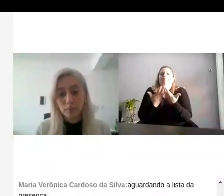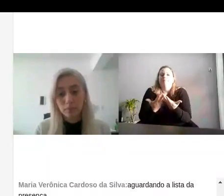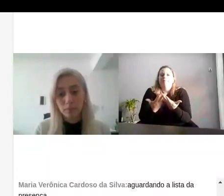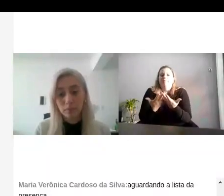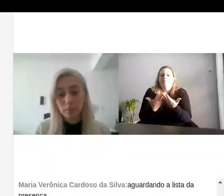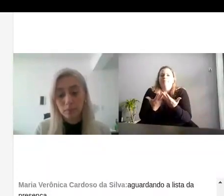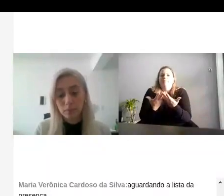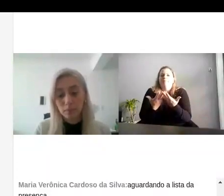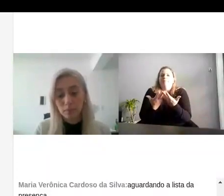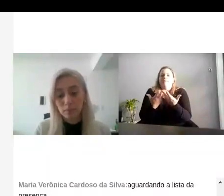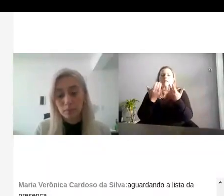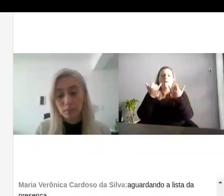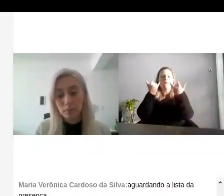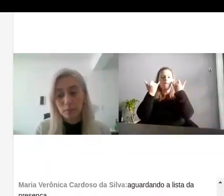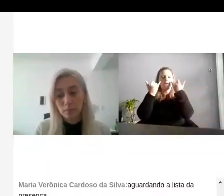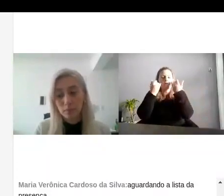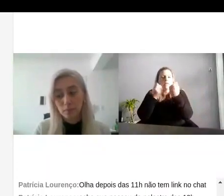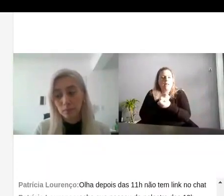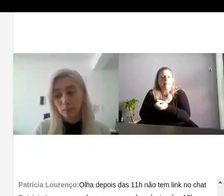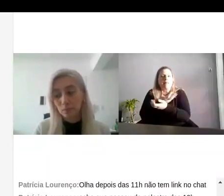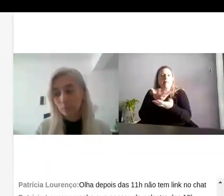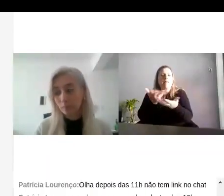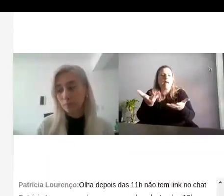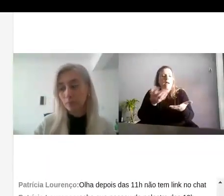que para quem está ligando consegue